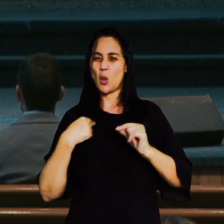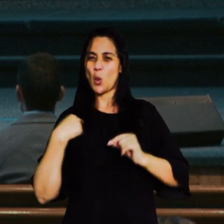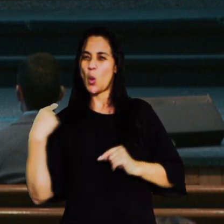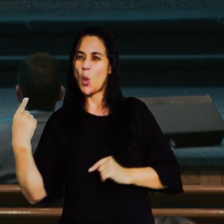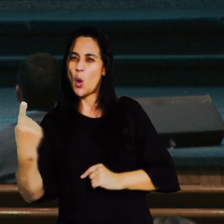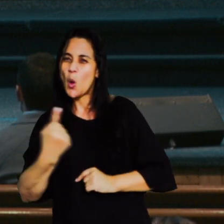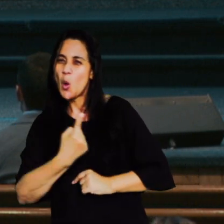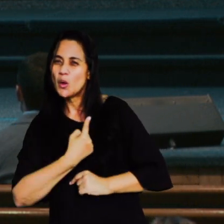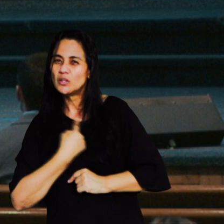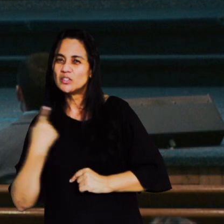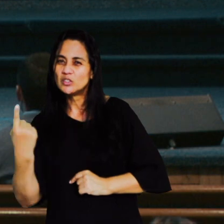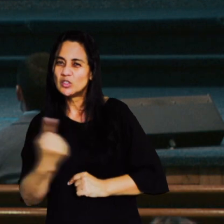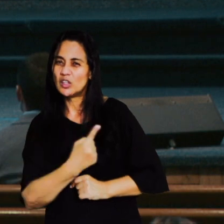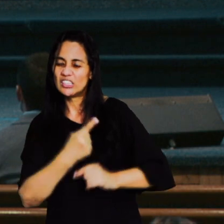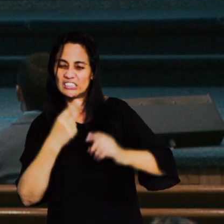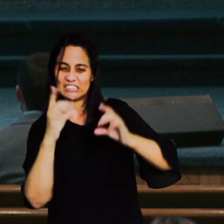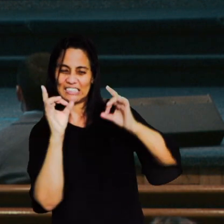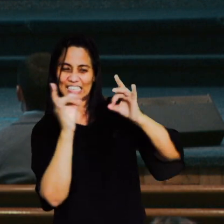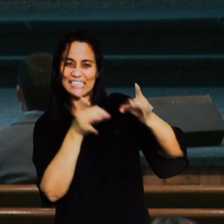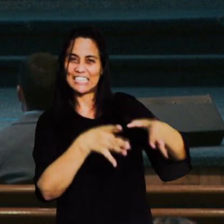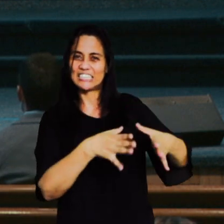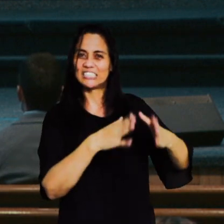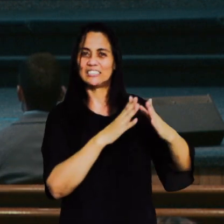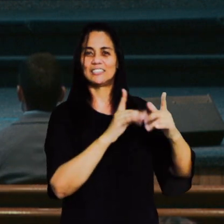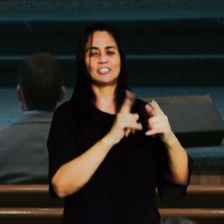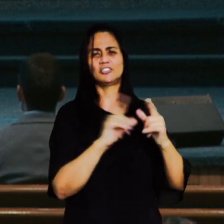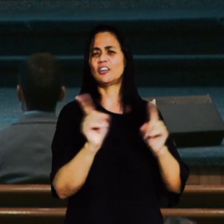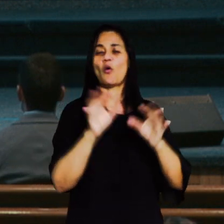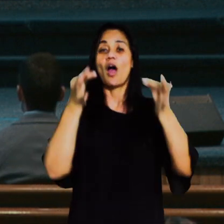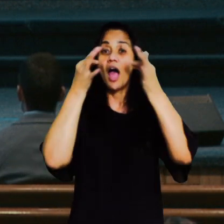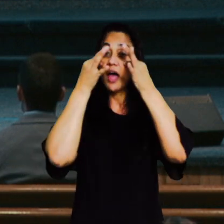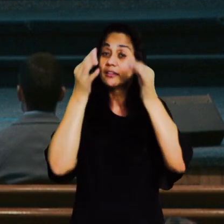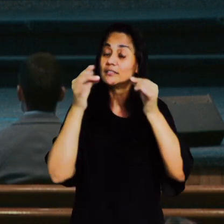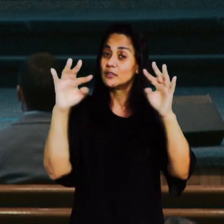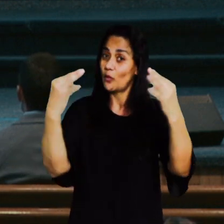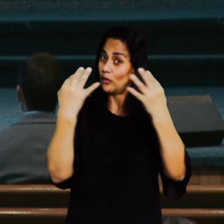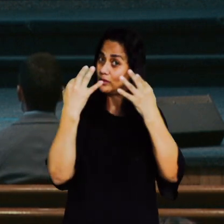congregação. Presta atenção, eu quero que você preste atenção.